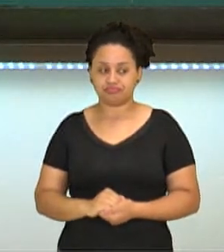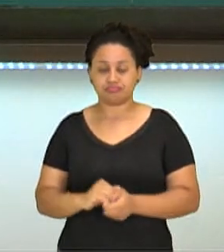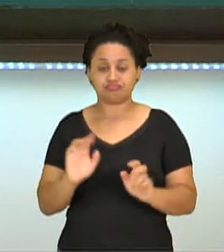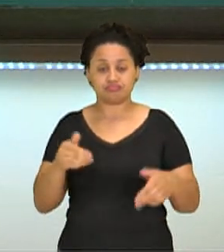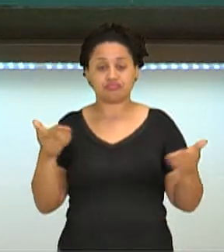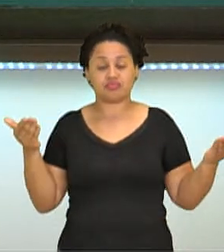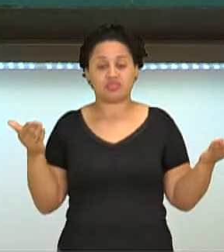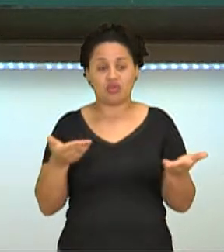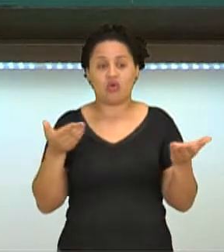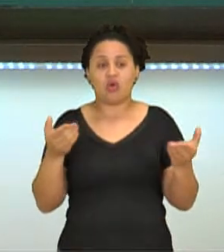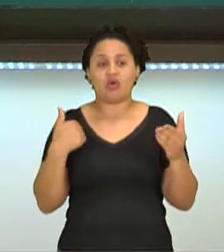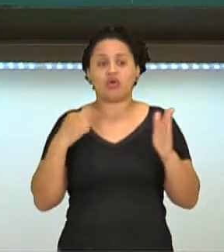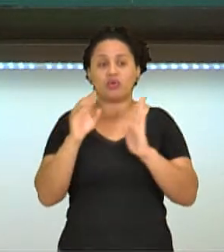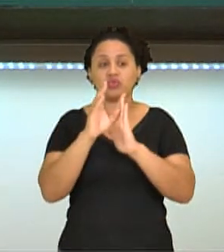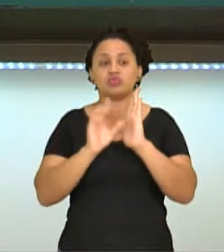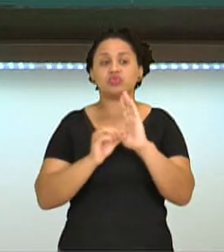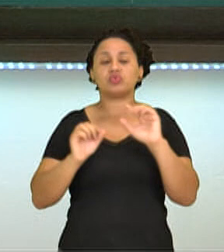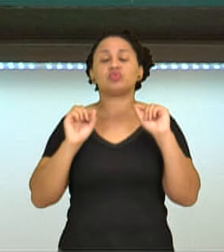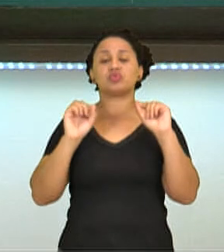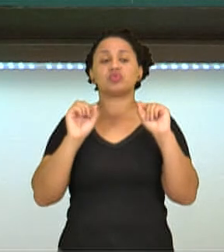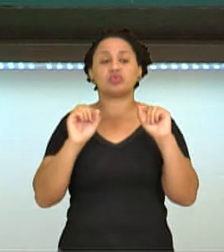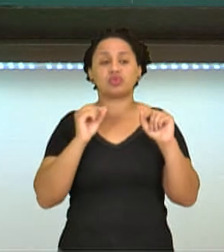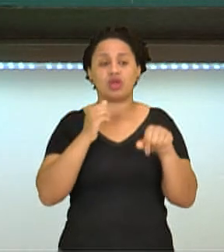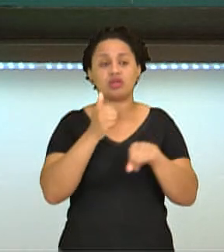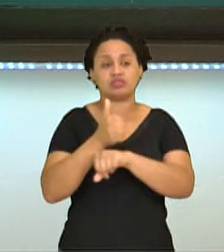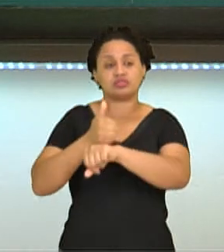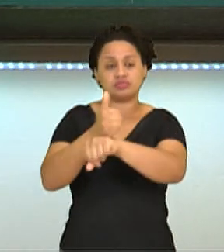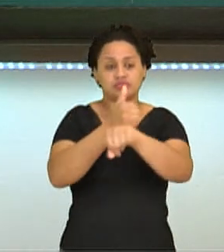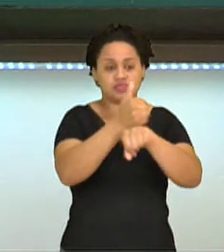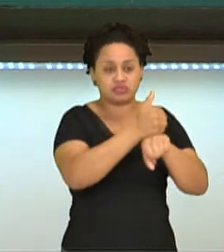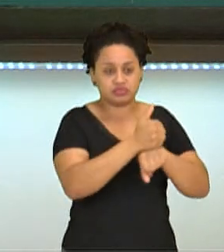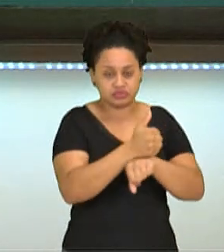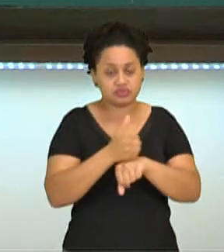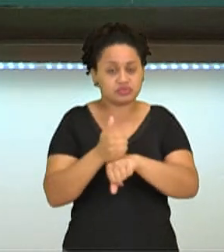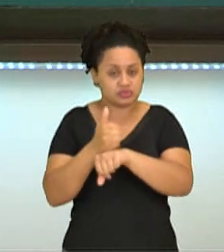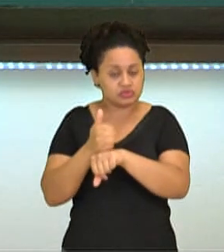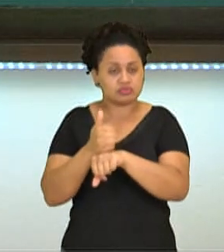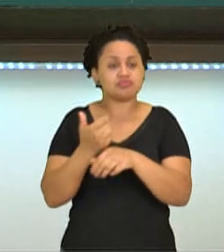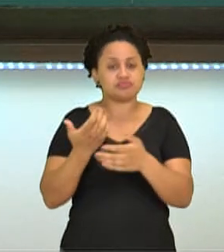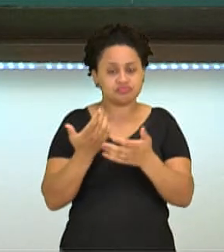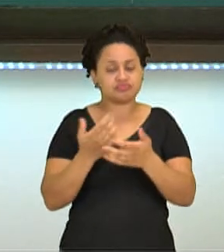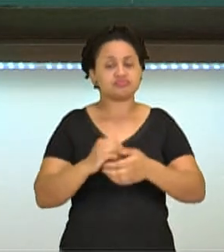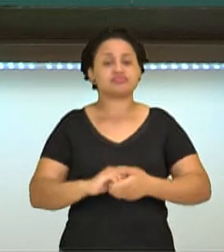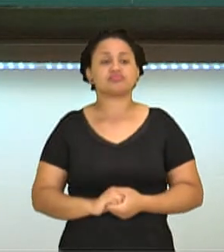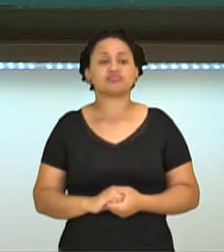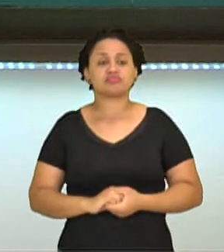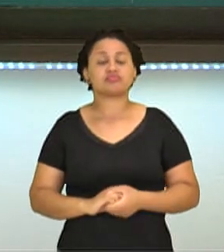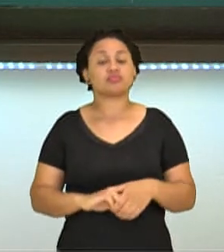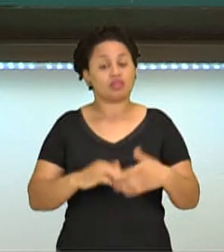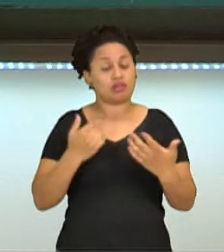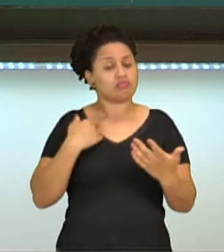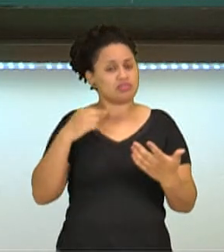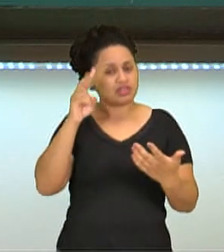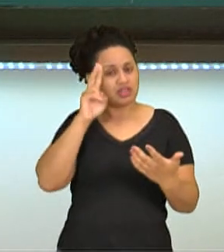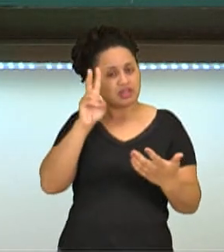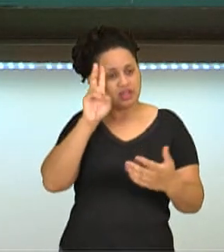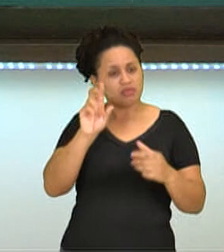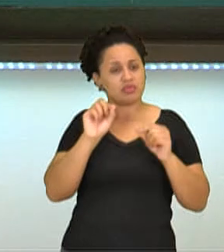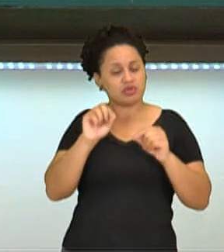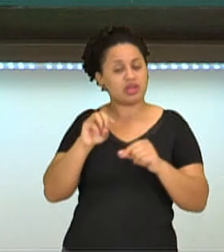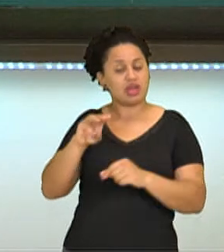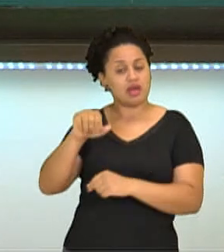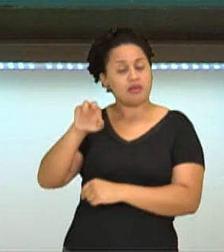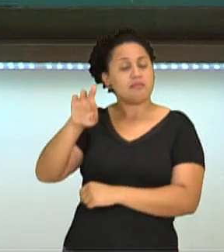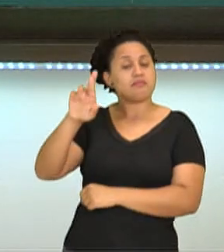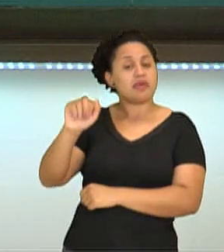Agora vamos falar um pouquinho das profissões, das occupations. Lembra a Marta?